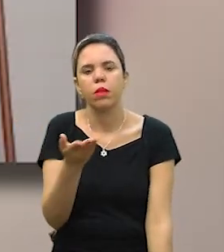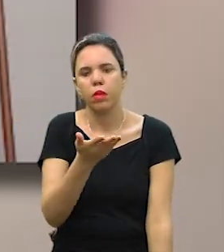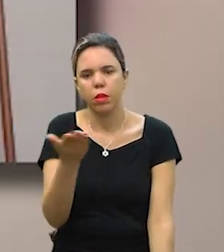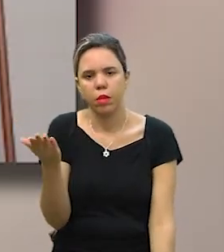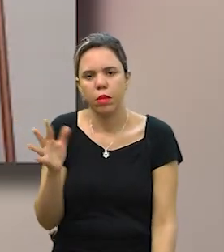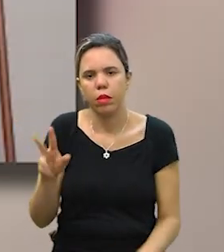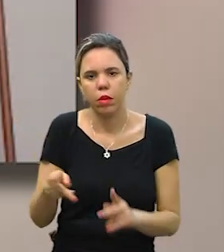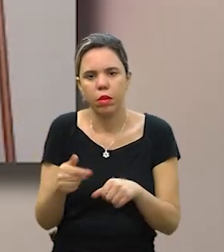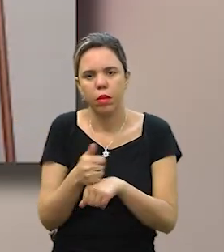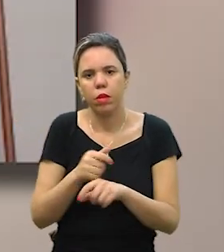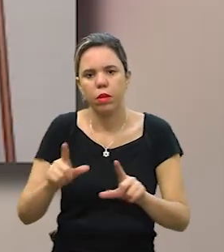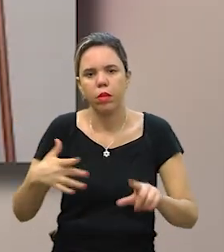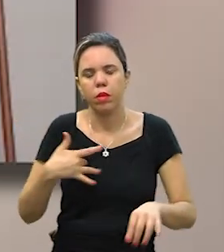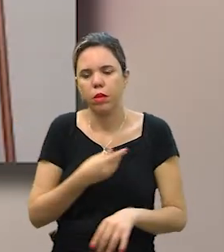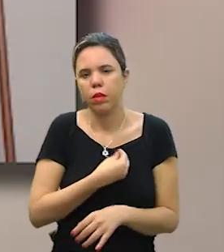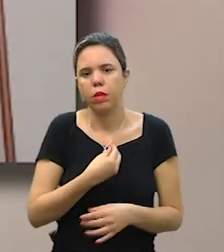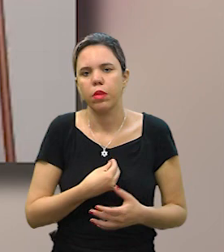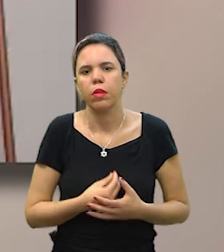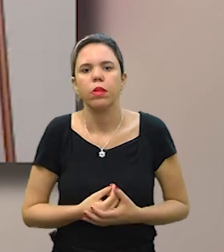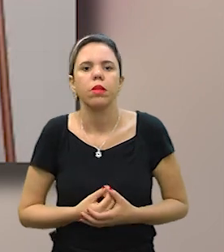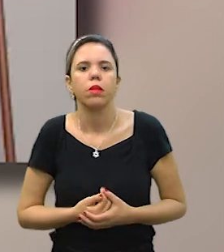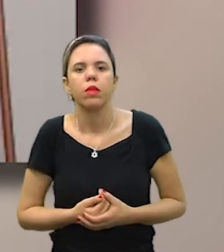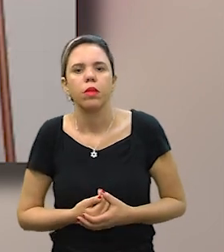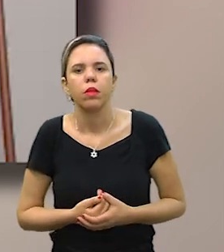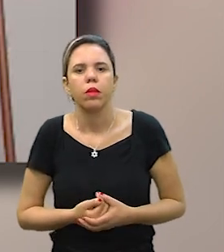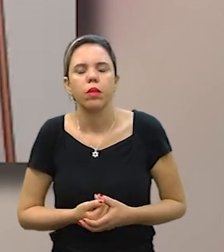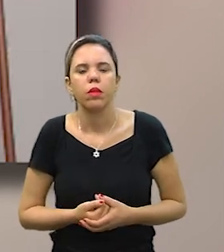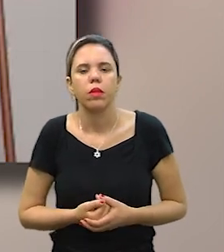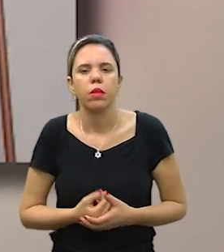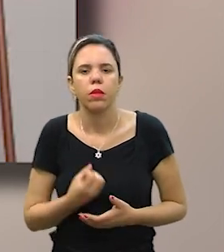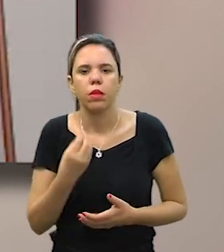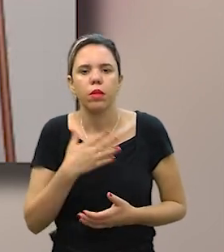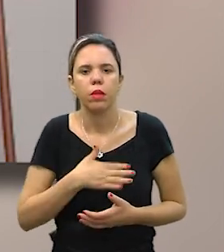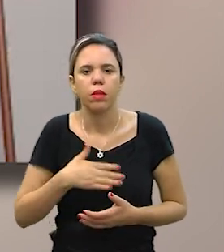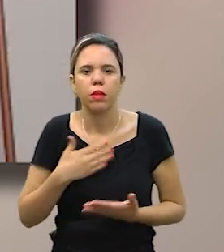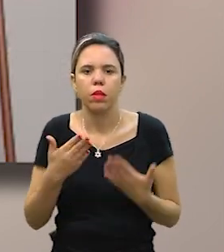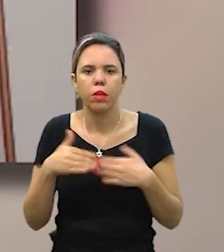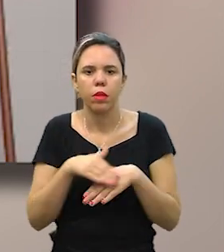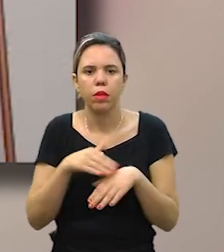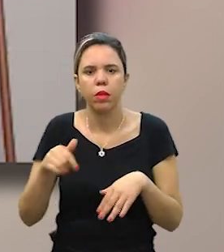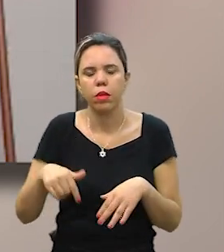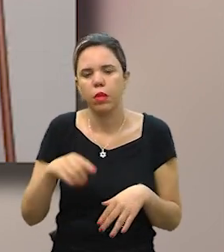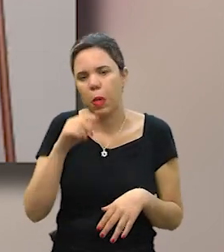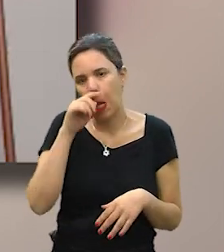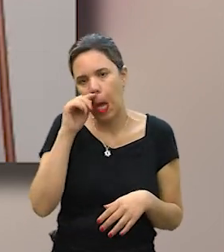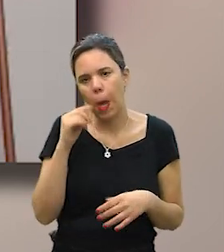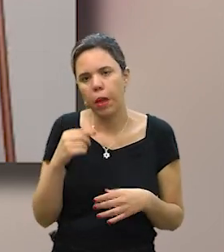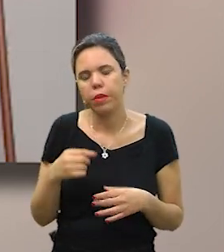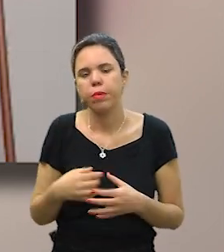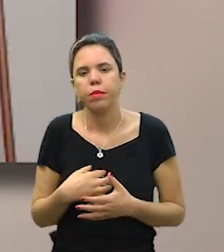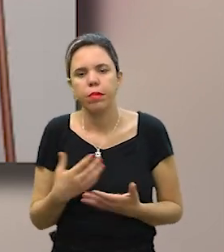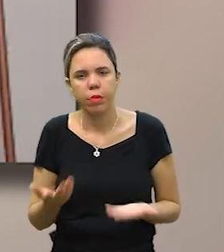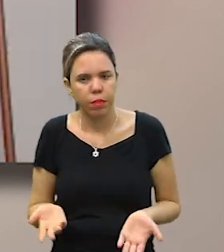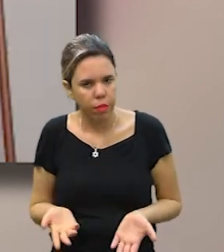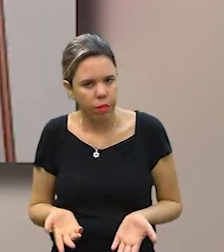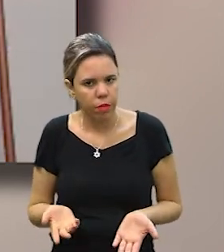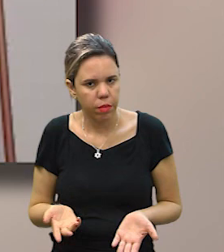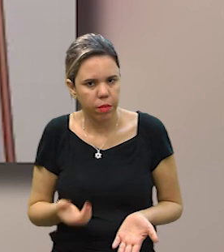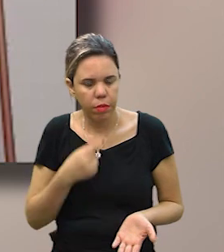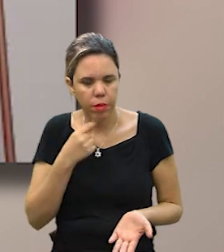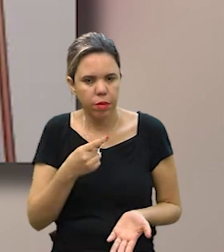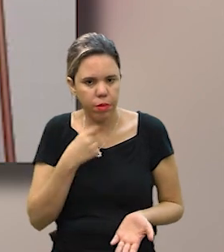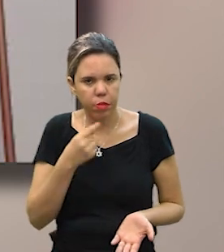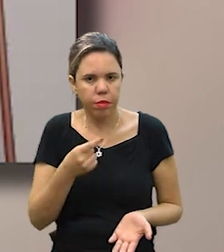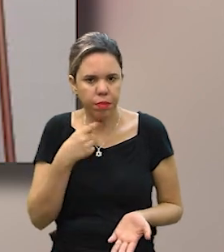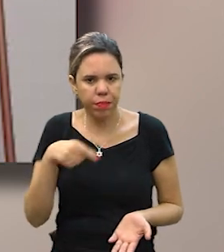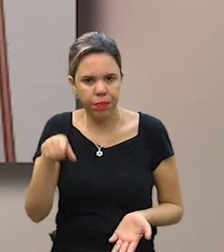Viviane, a você, a toda a equipe do Saúde é Vida. Foi muito bom esse bate-papo e, de alguma forma,